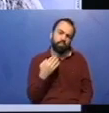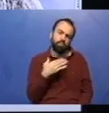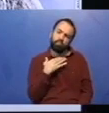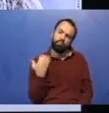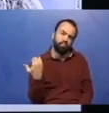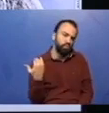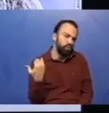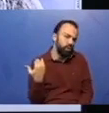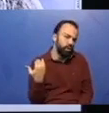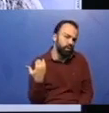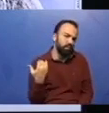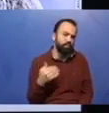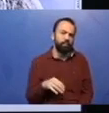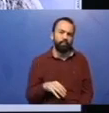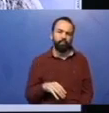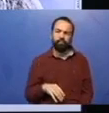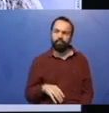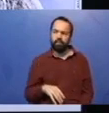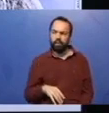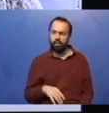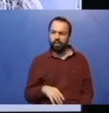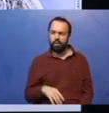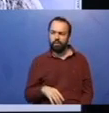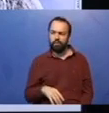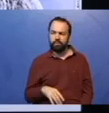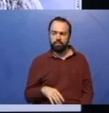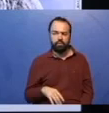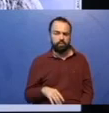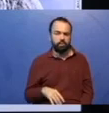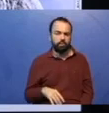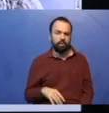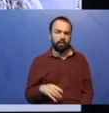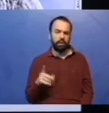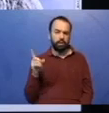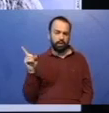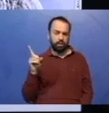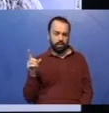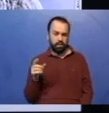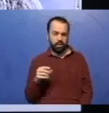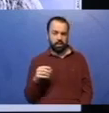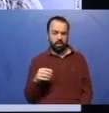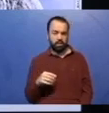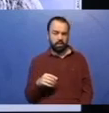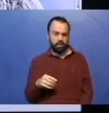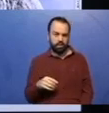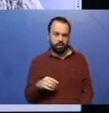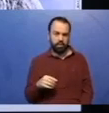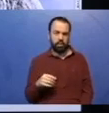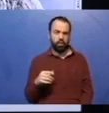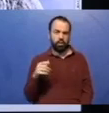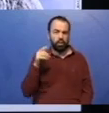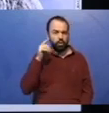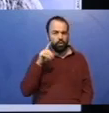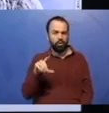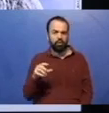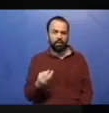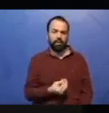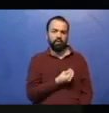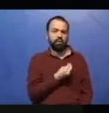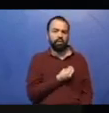animais que eles estão mais apropriados para temperaturas mais baixas, tá?